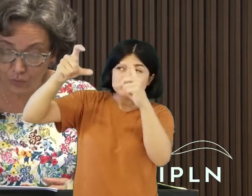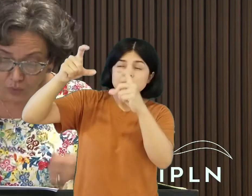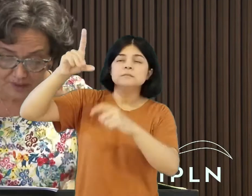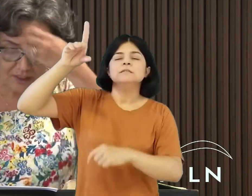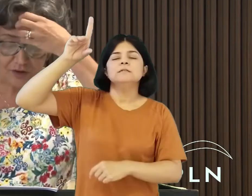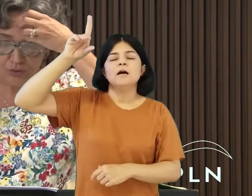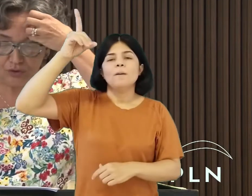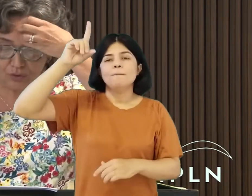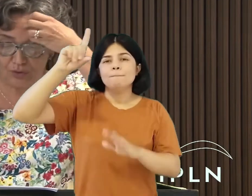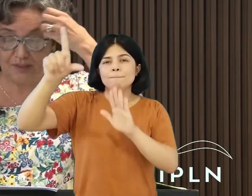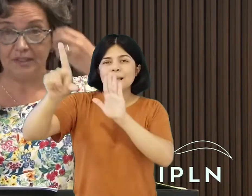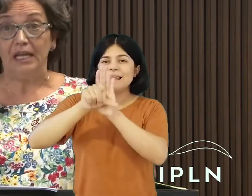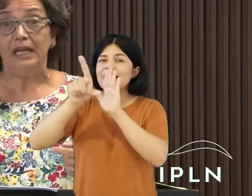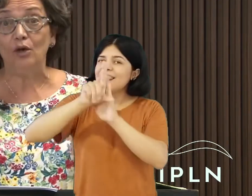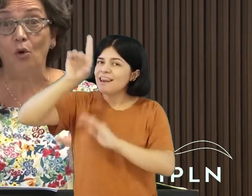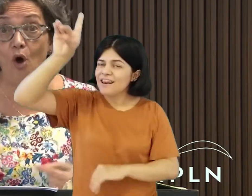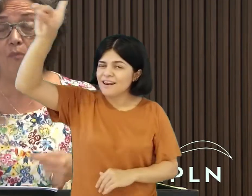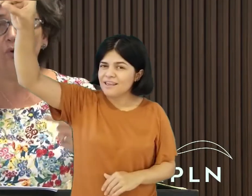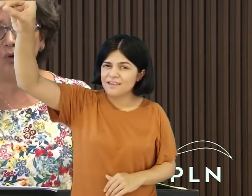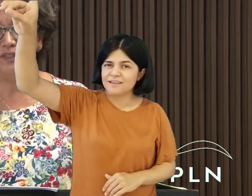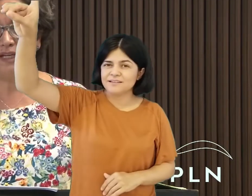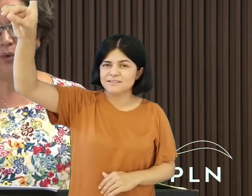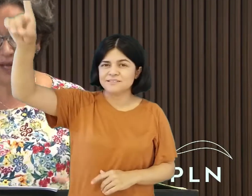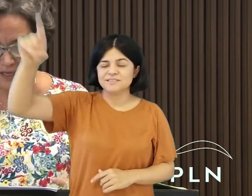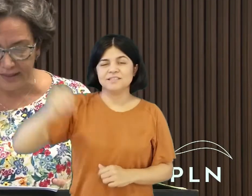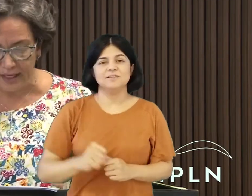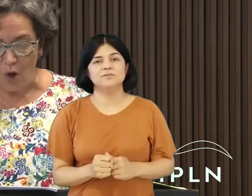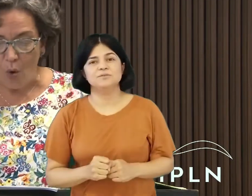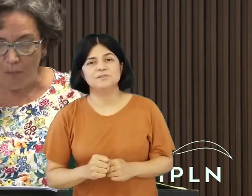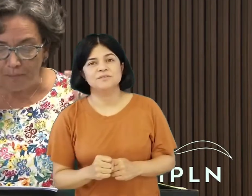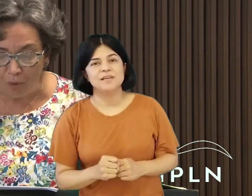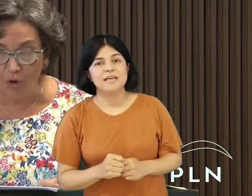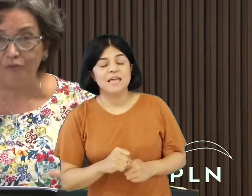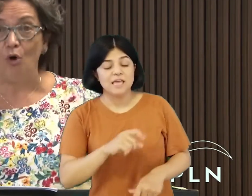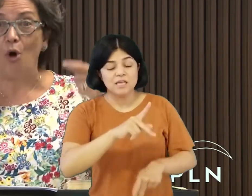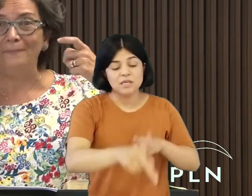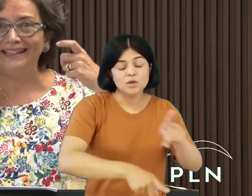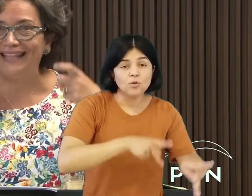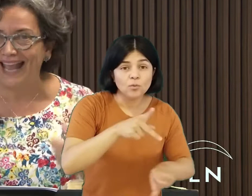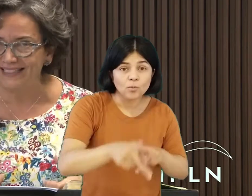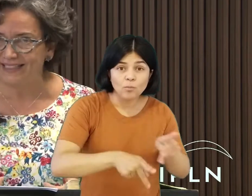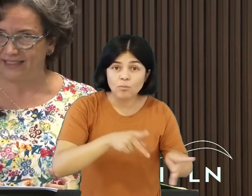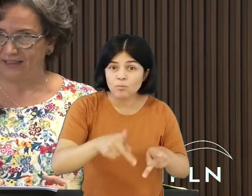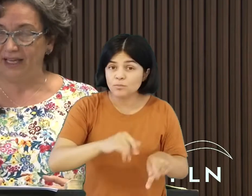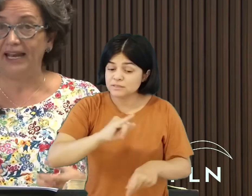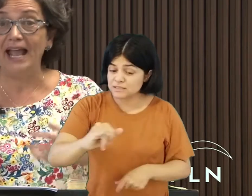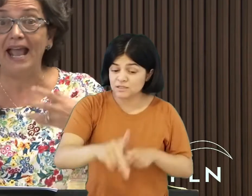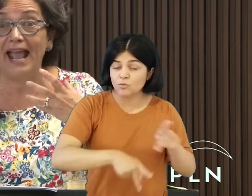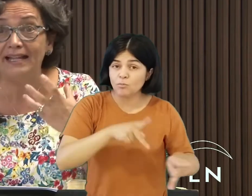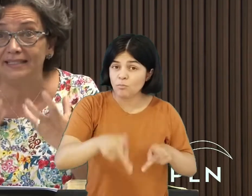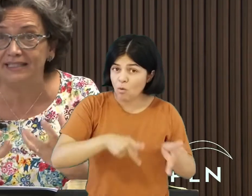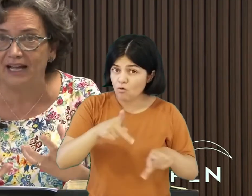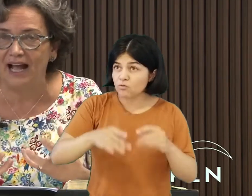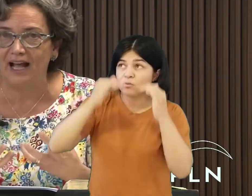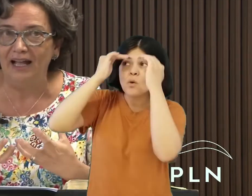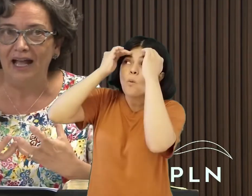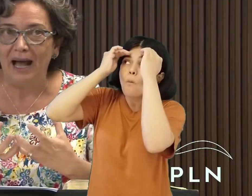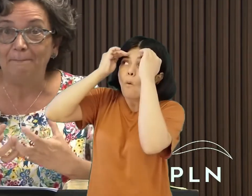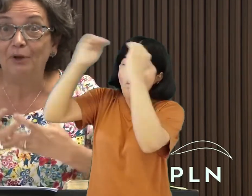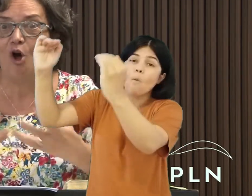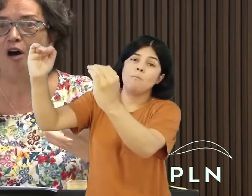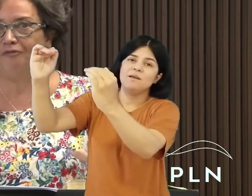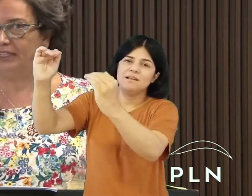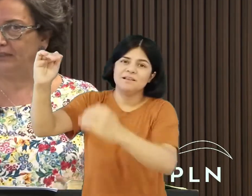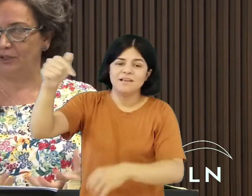às suas instruções. E, como consequência, o povo obedece. Era essa